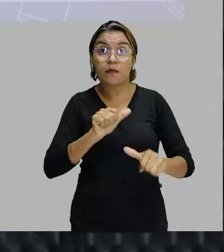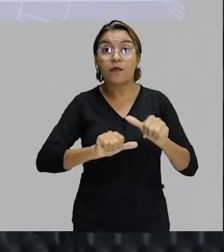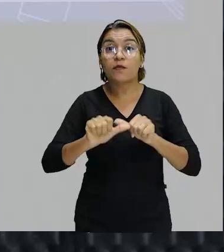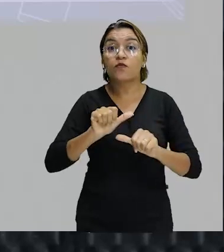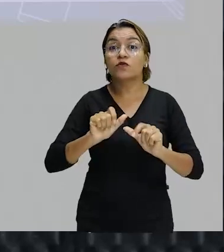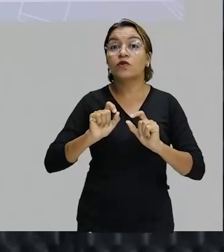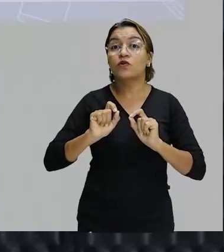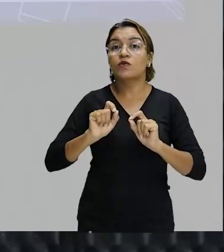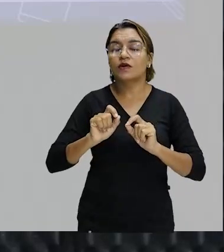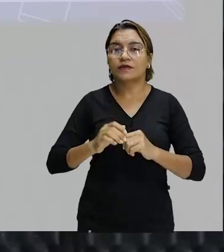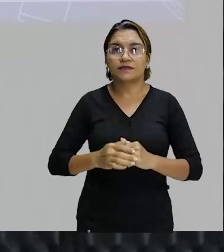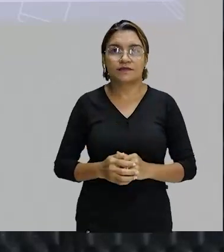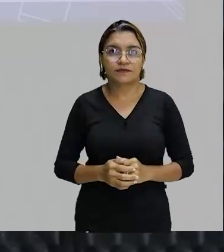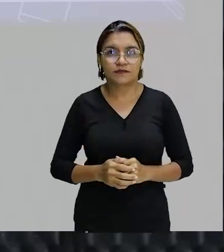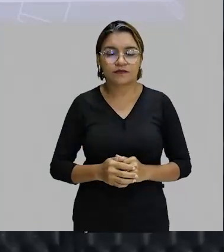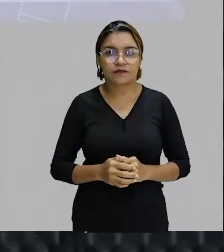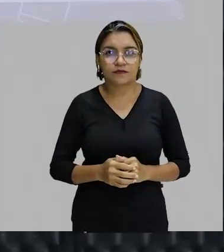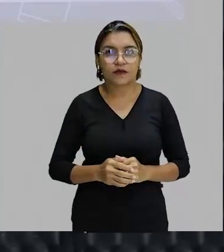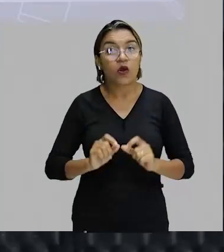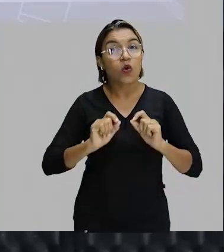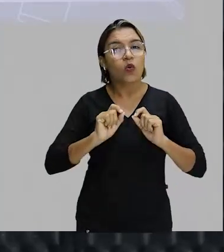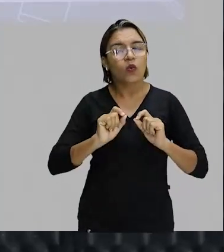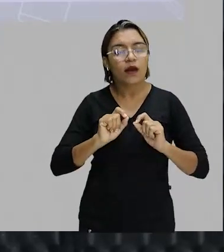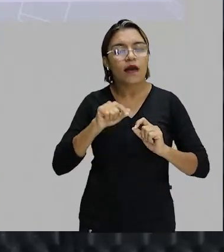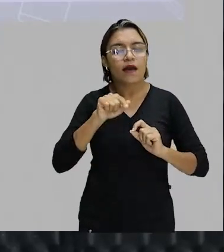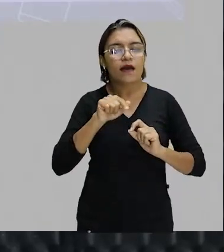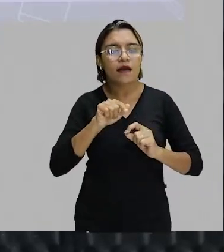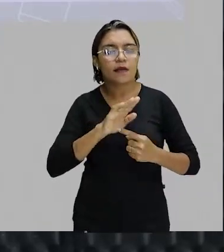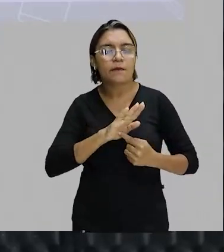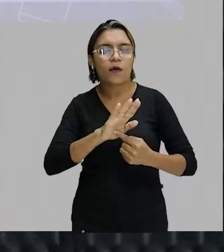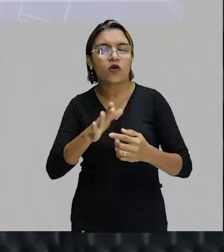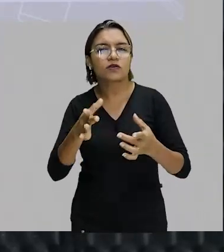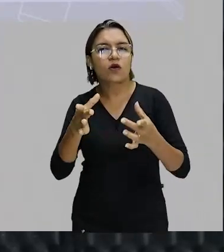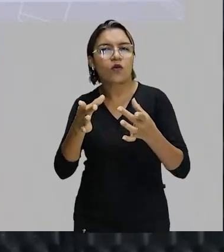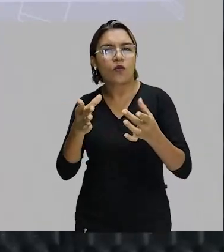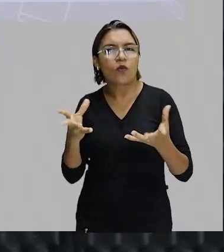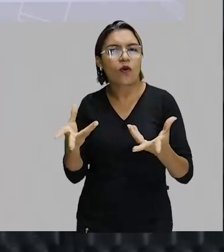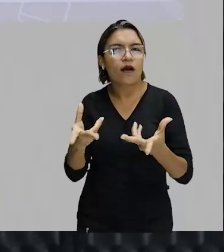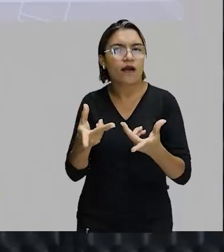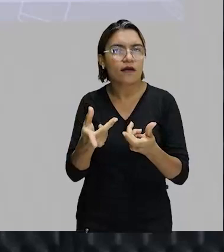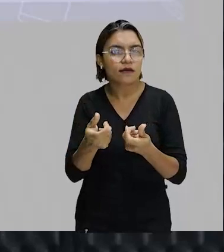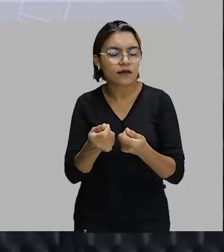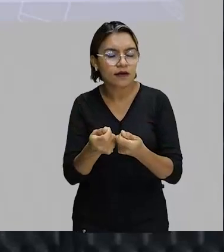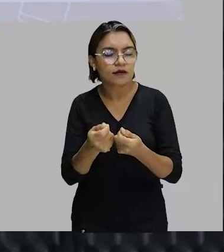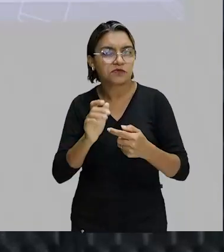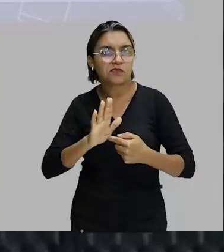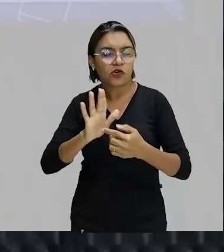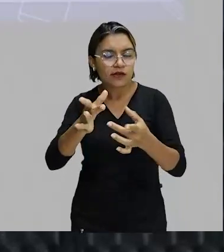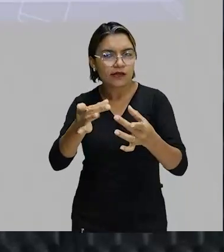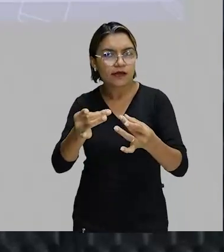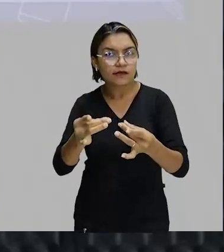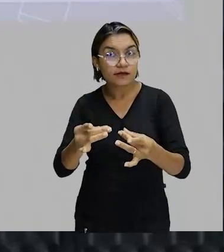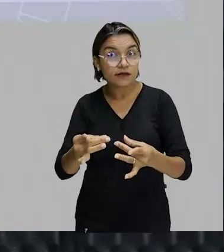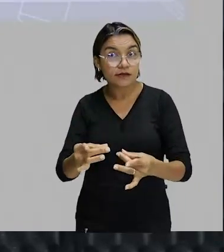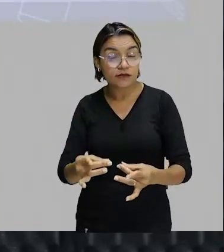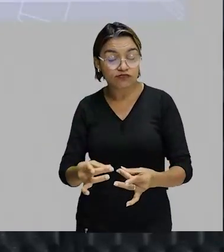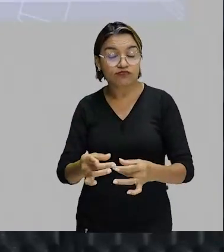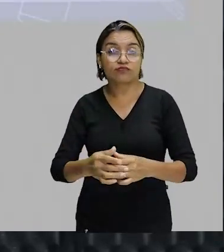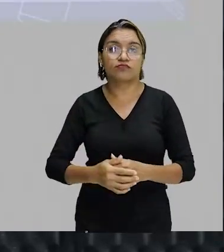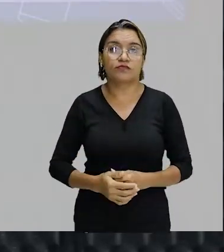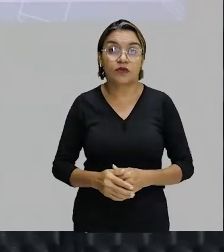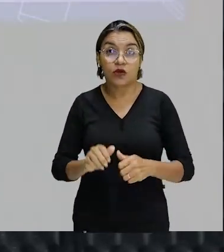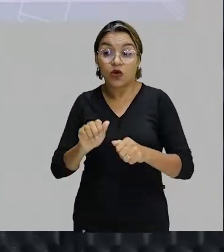é justamente o que eles estão qualificando, a que eles estão oferecendo essa descrição adicional.